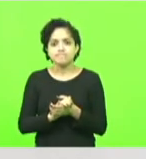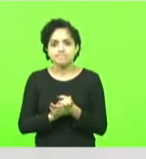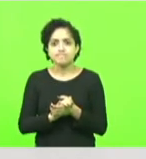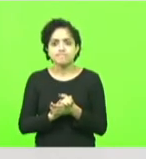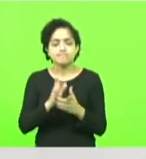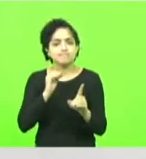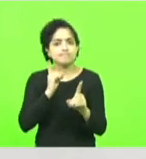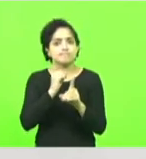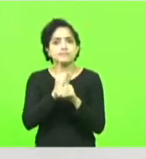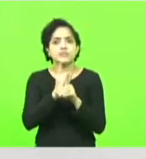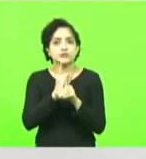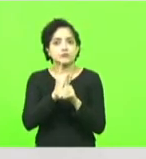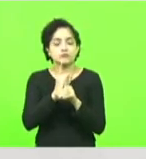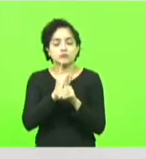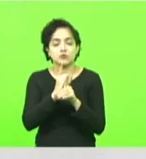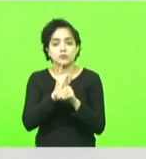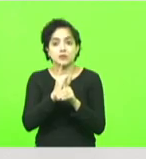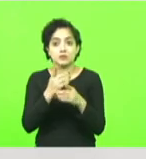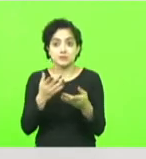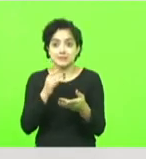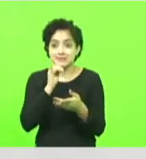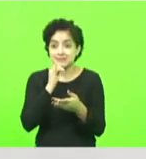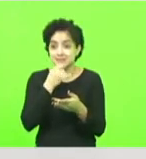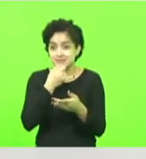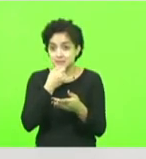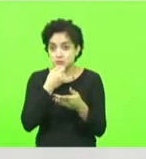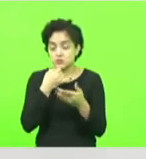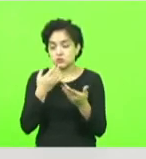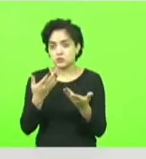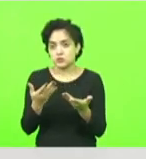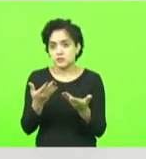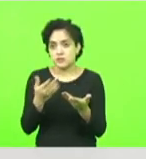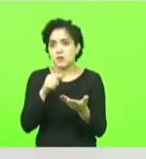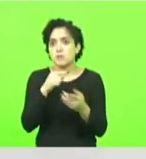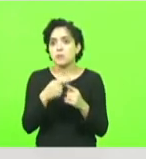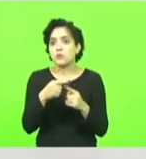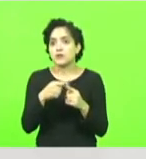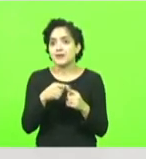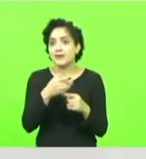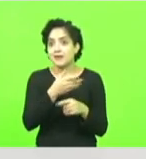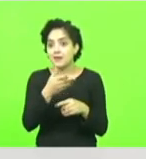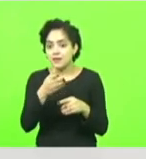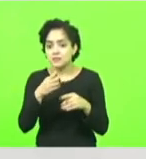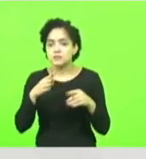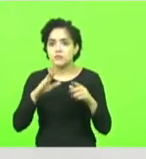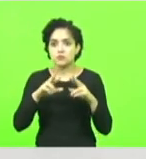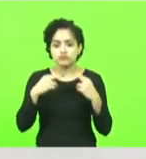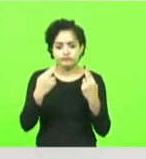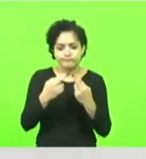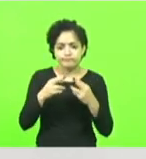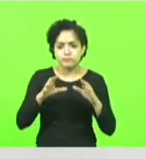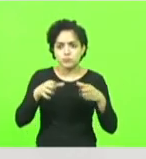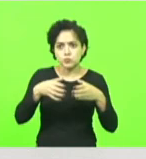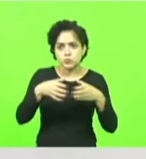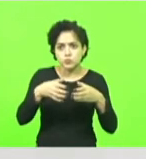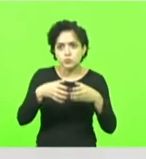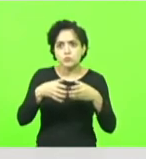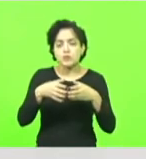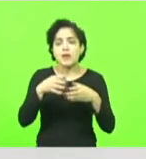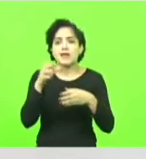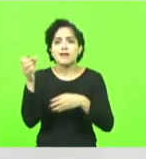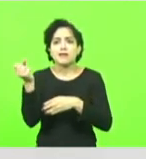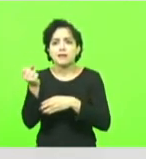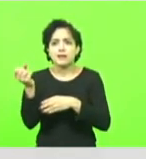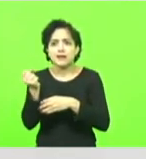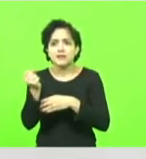muito triste dos agricultores estarem dizendo que vão se reunir para jogar o leite fora,